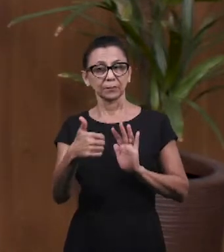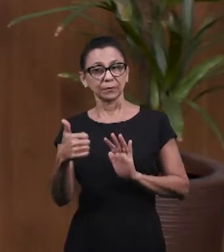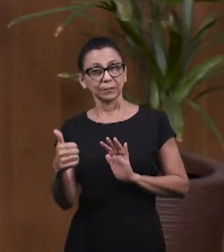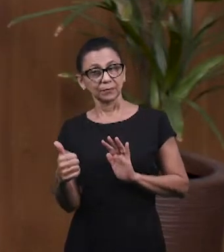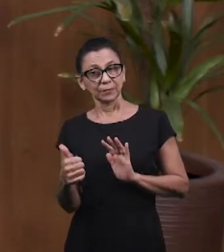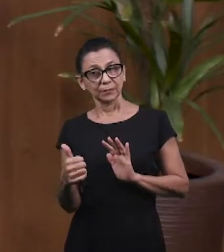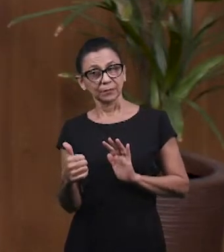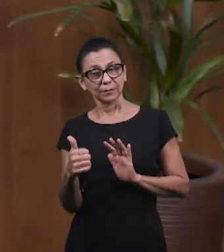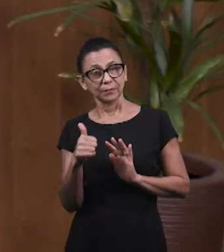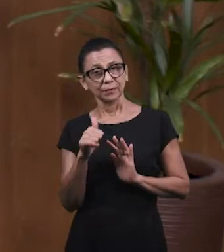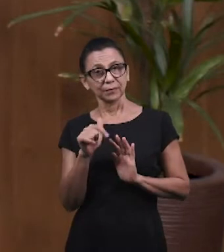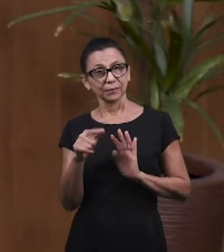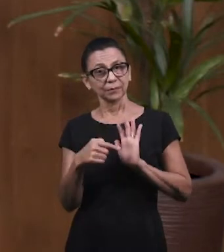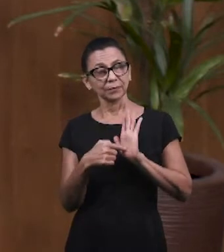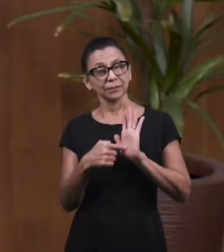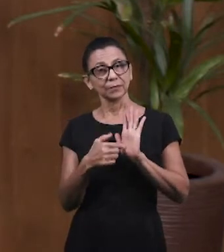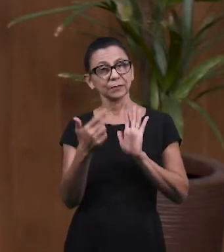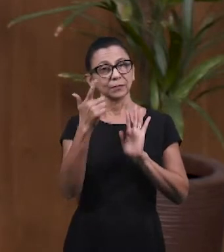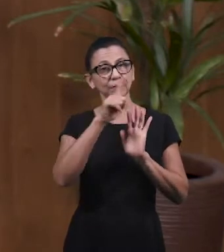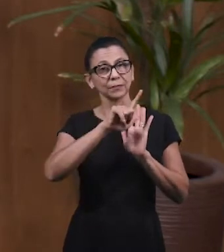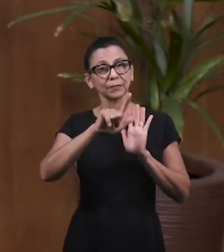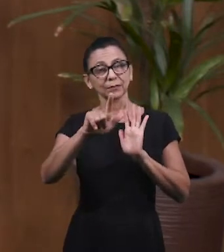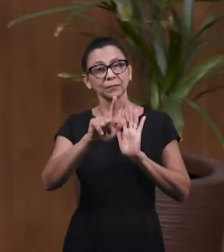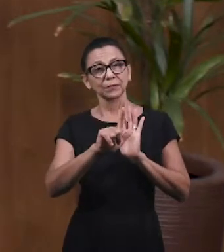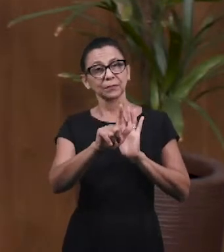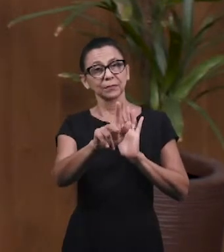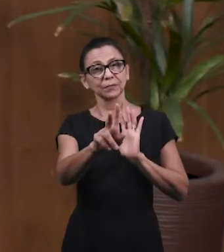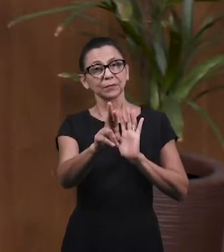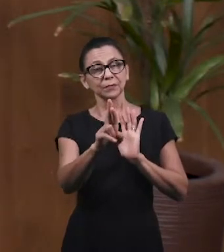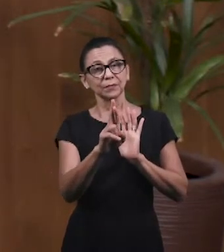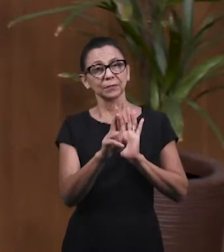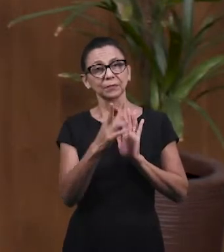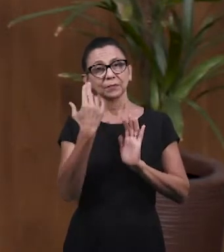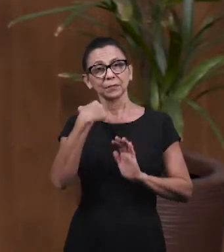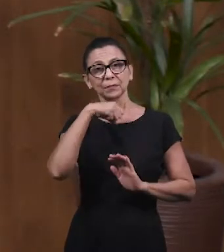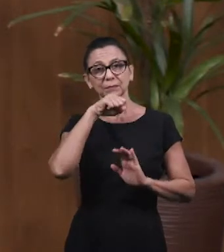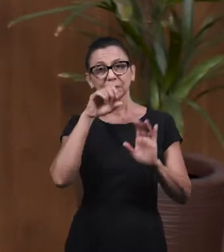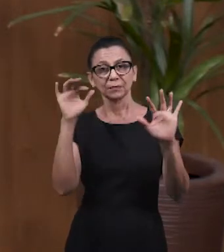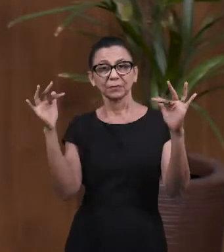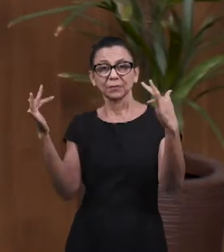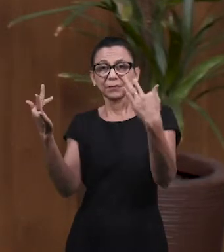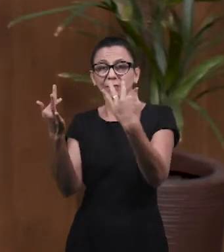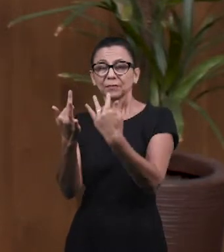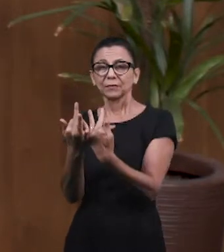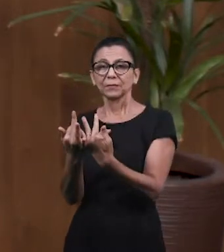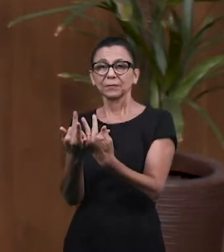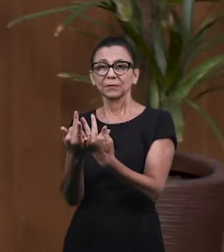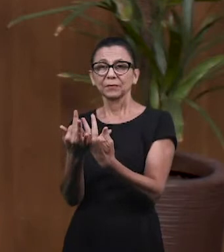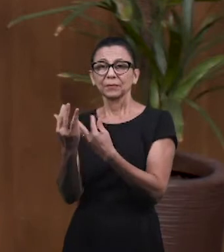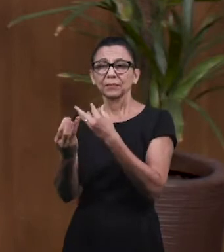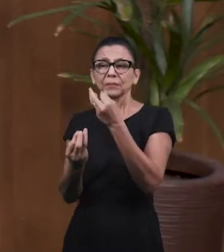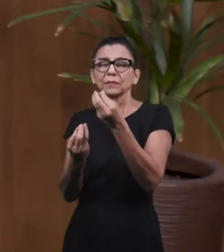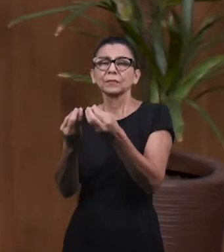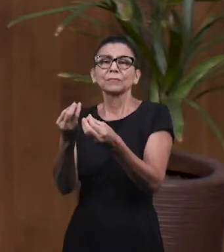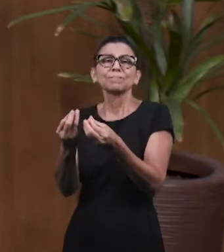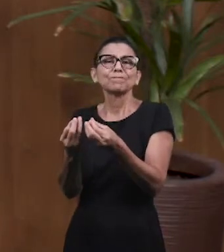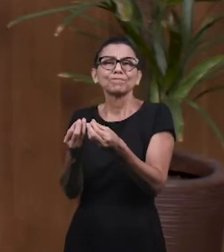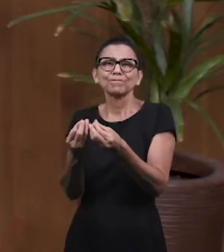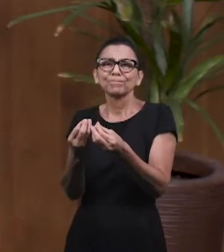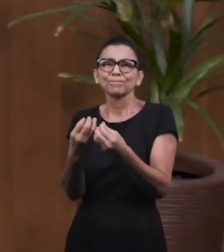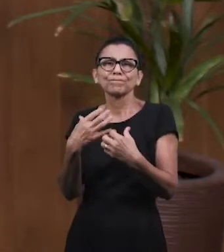acabou citando a outra resposta, né? Que é o pai de família. Como estava o pai de família? Que ele